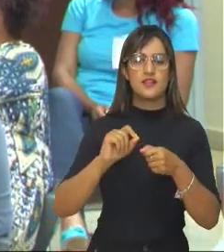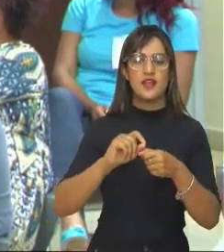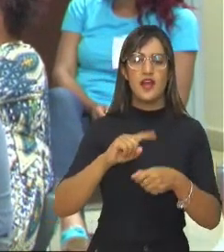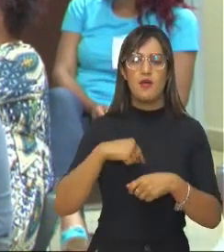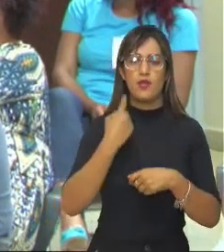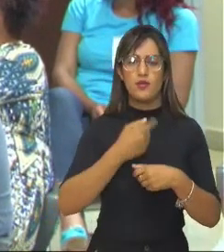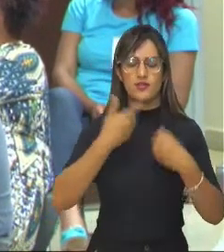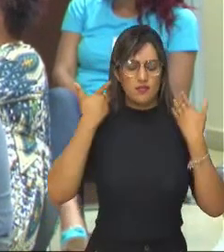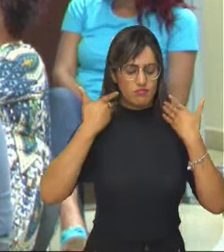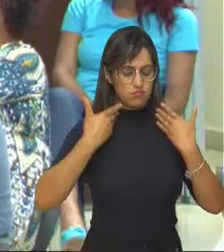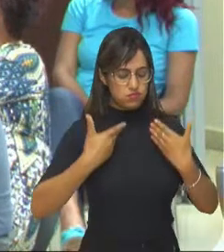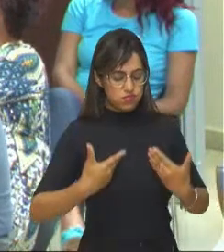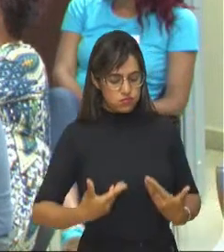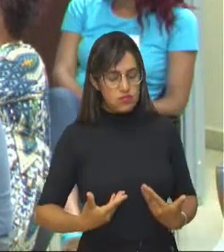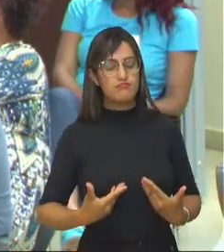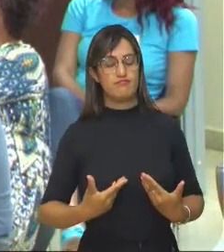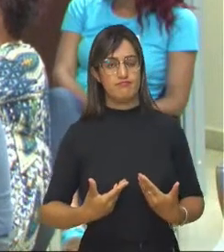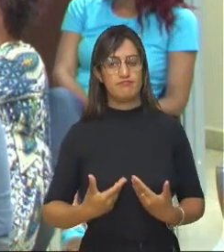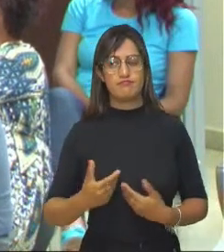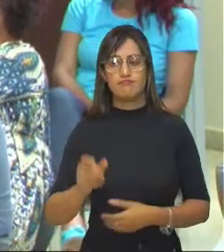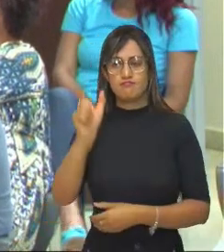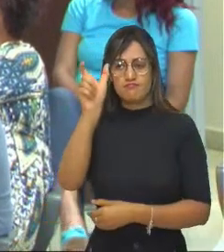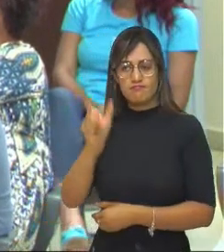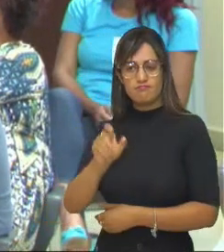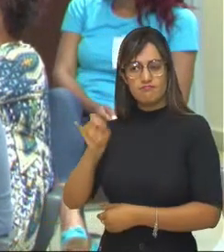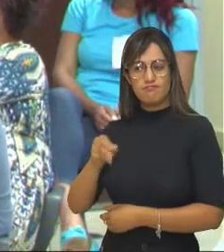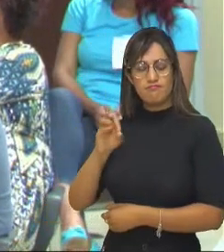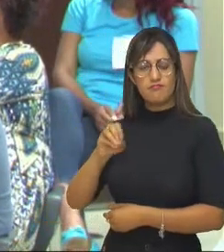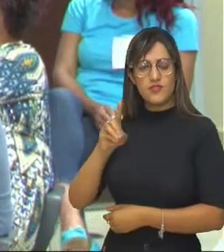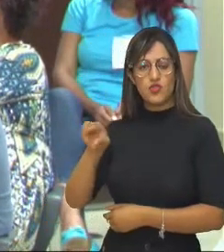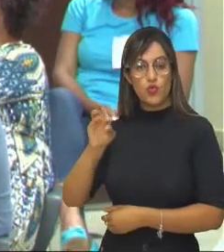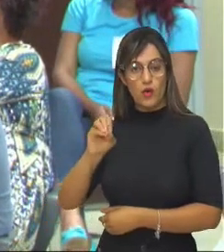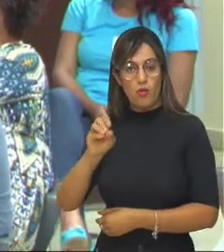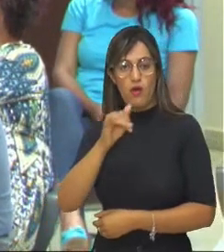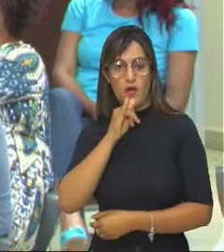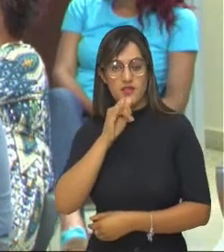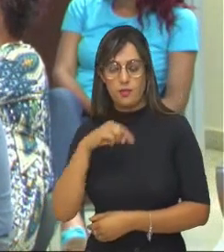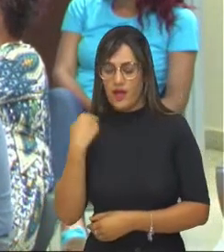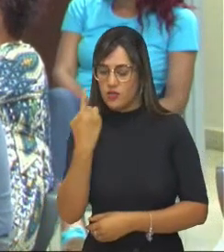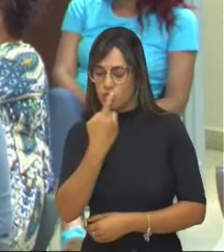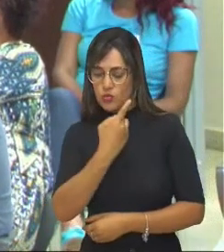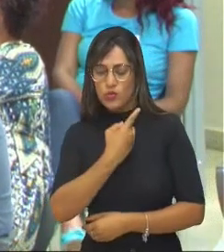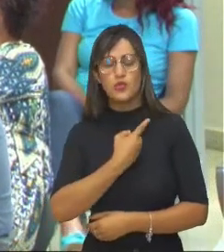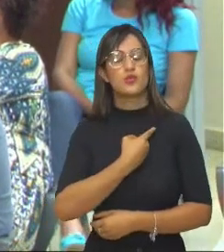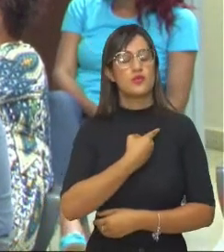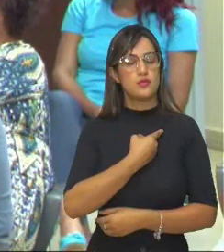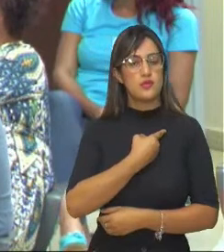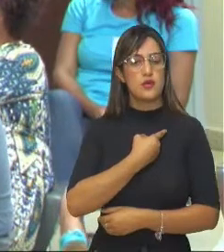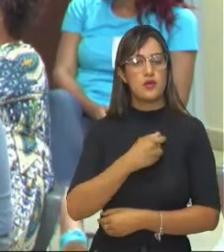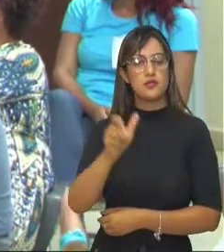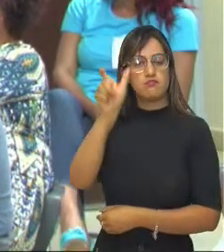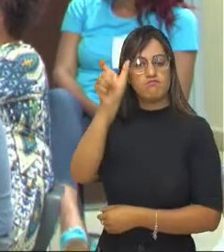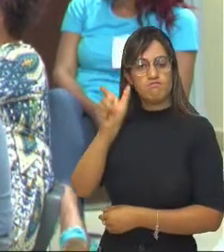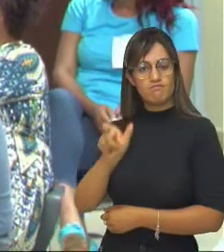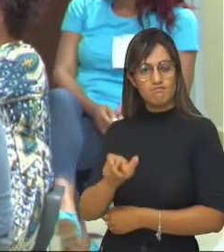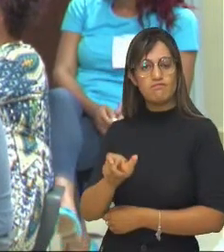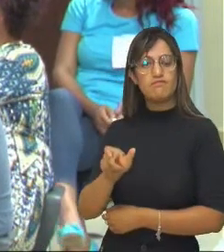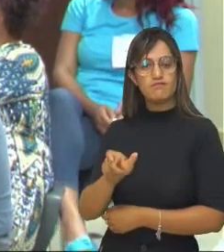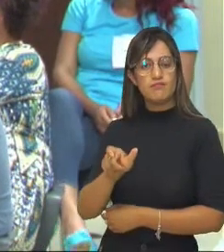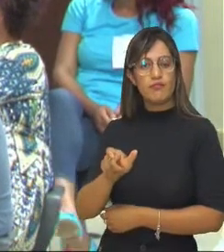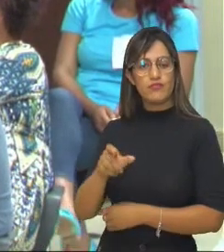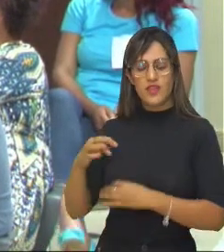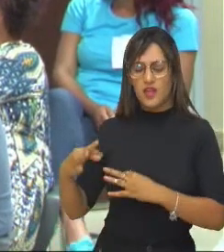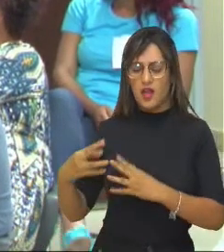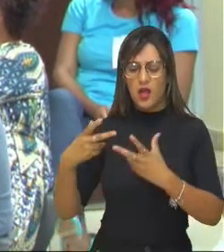é. João Nery, ele é um exemplo para todos nós, cis ou trans. João Nery, ele precisa ser um símbolo de